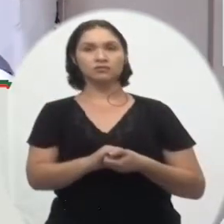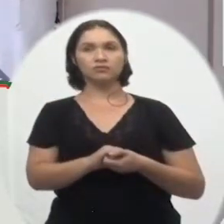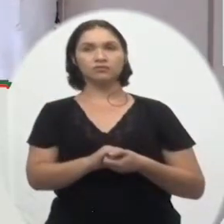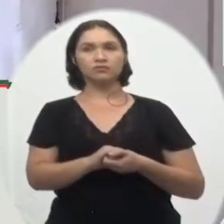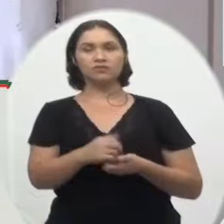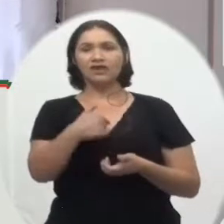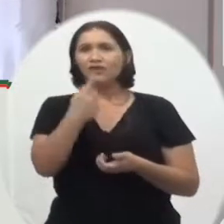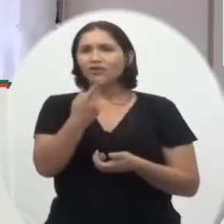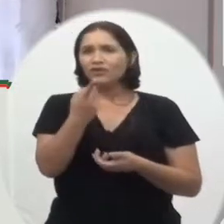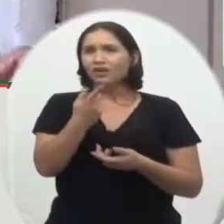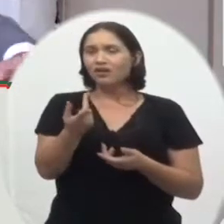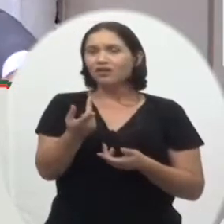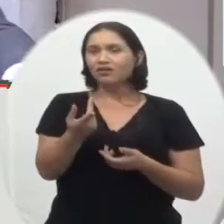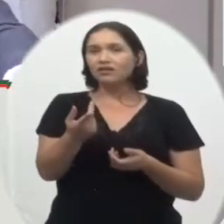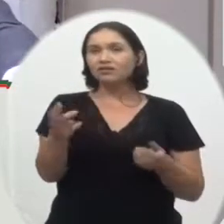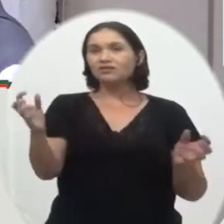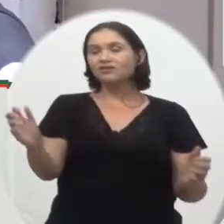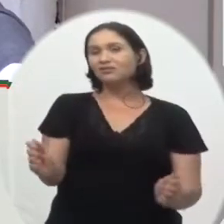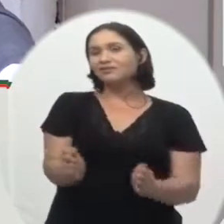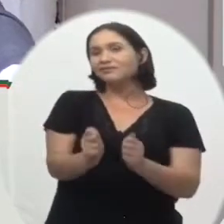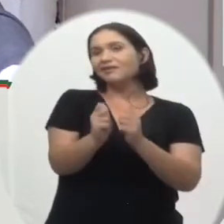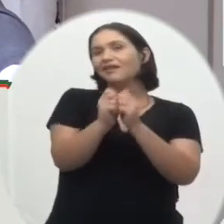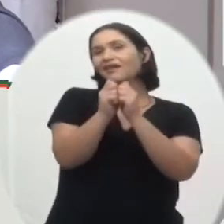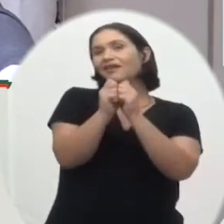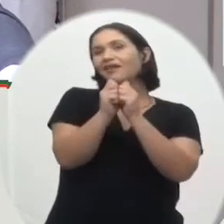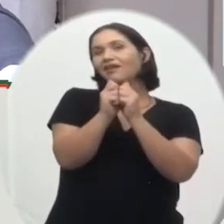Falei ainda há pouco sobre a harmonia. Harmonia.